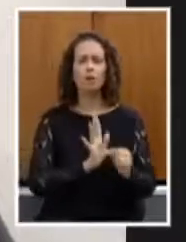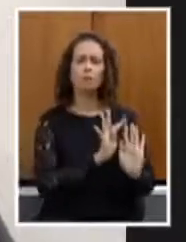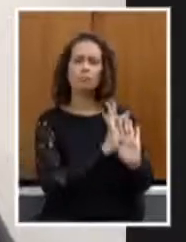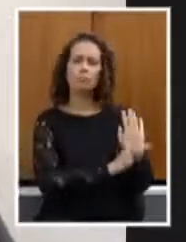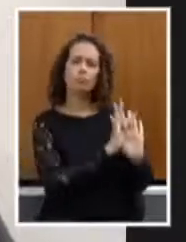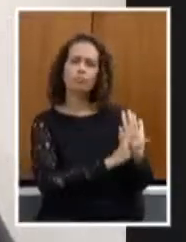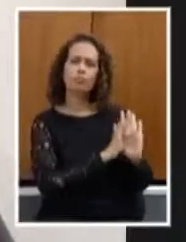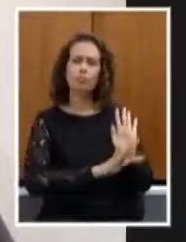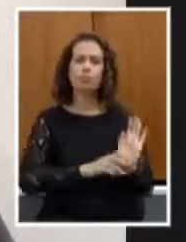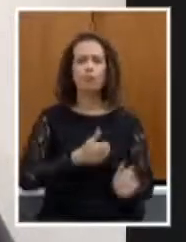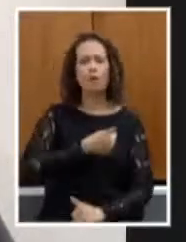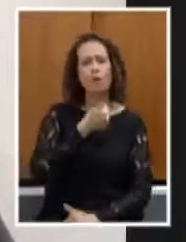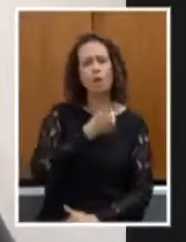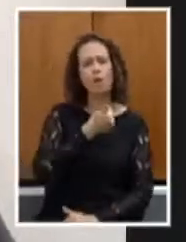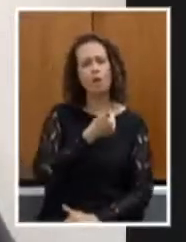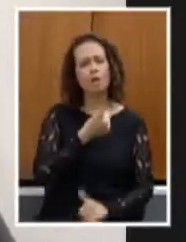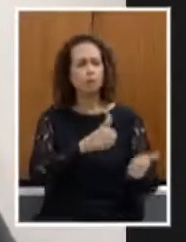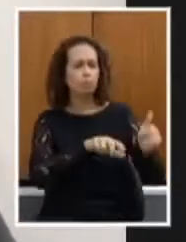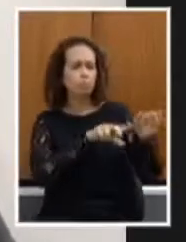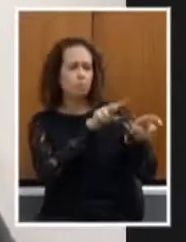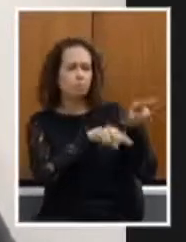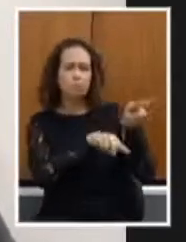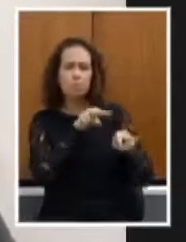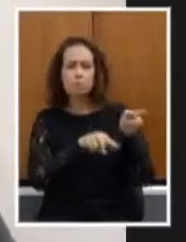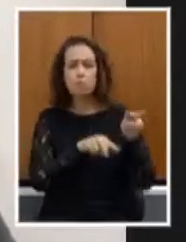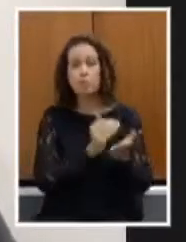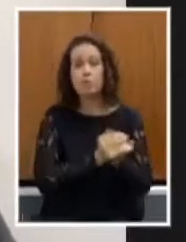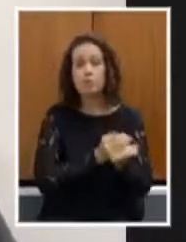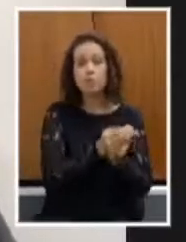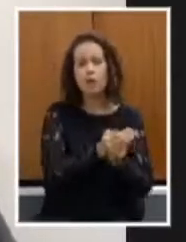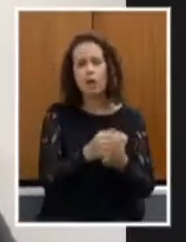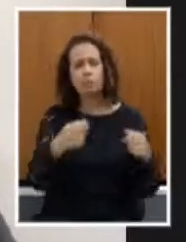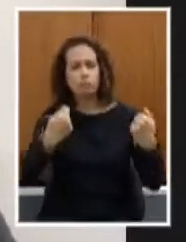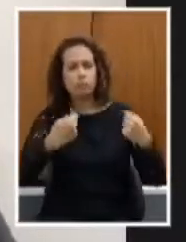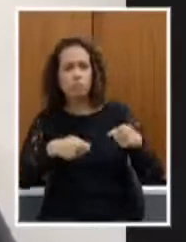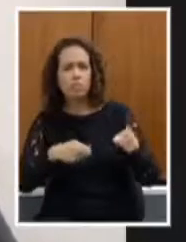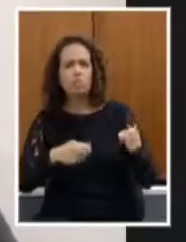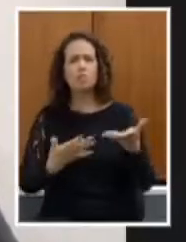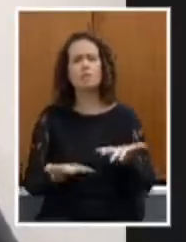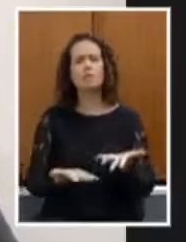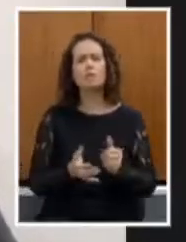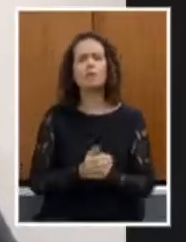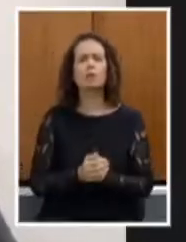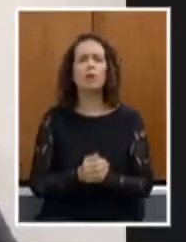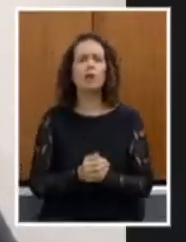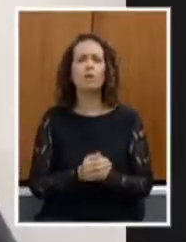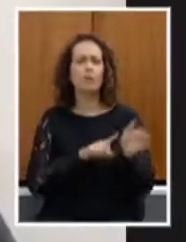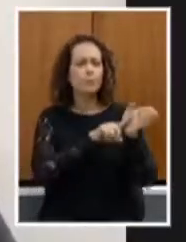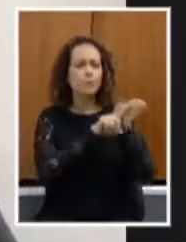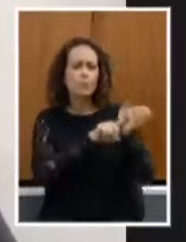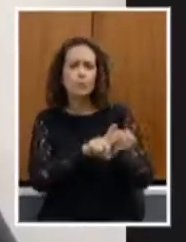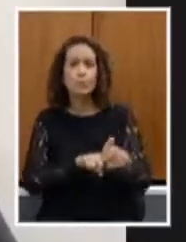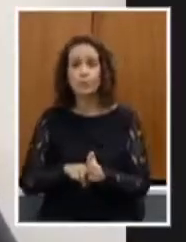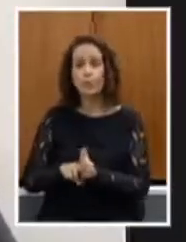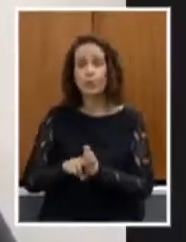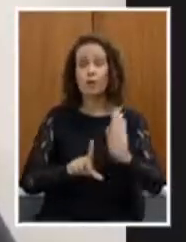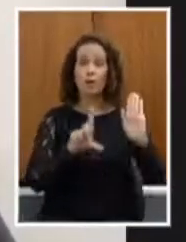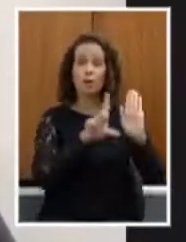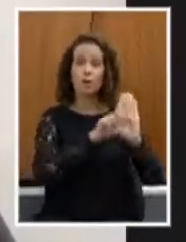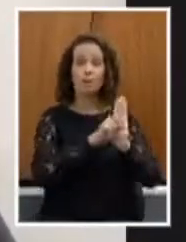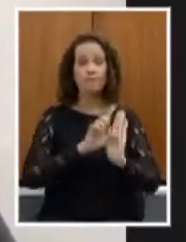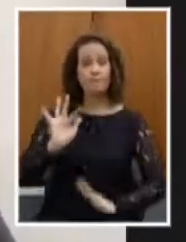momento, numa análise inicial, deveriam ser tratadas numa legislação federal, né? O